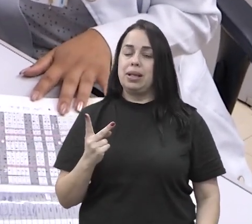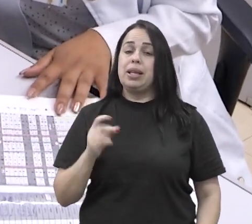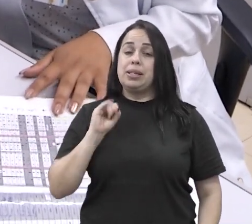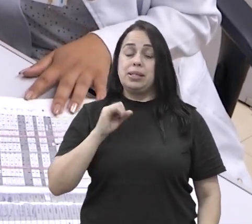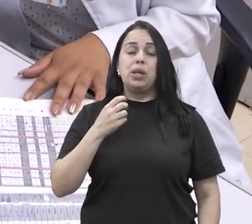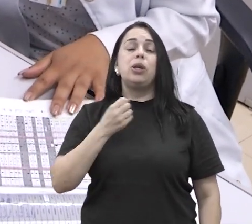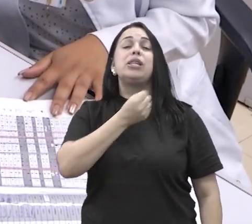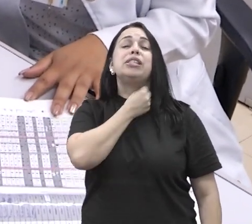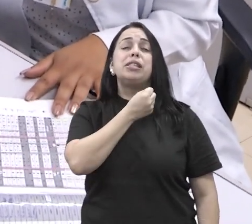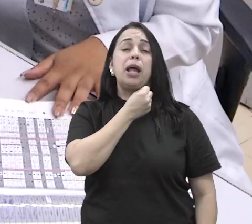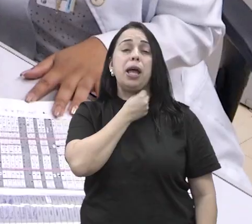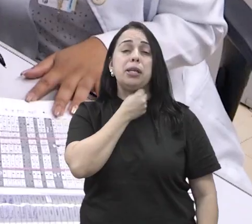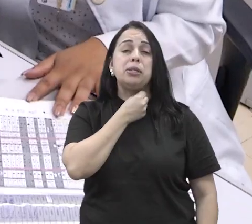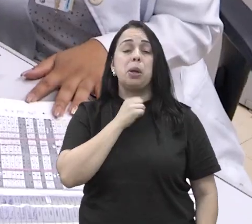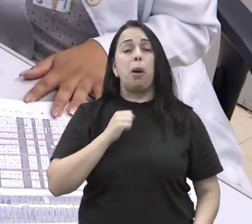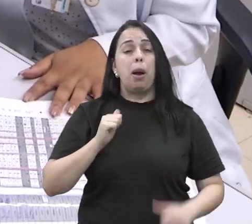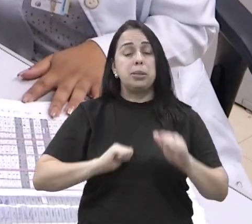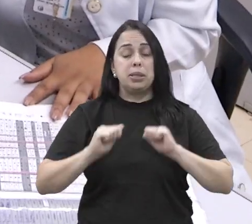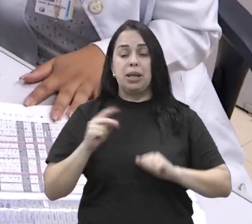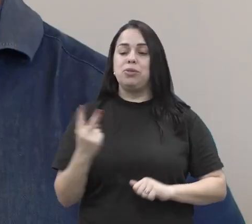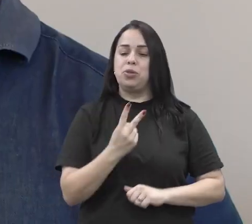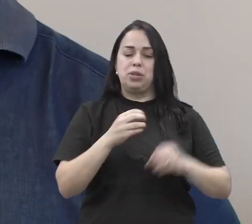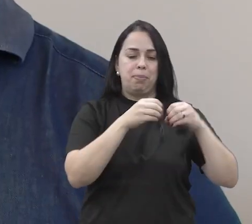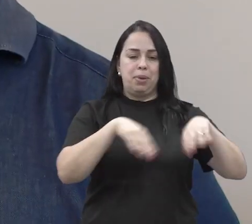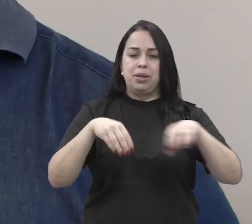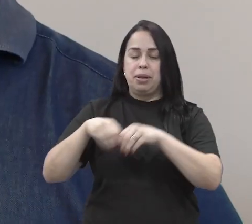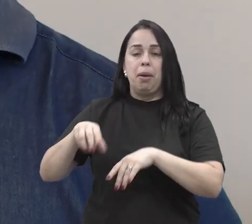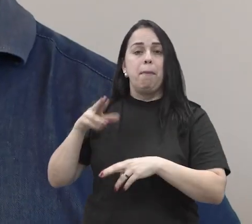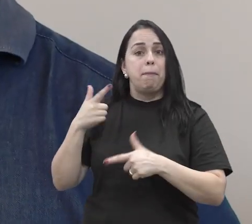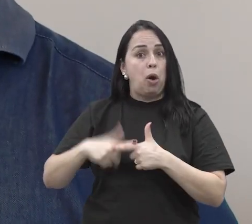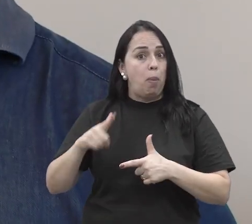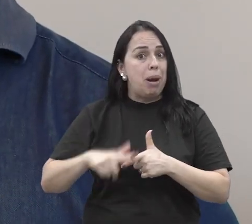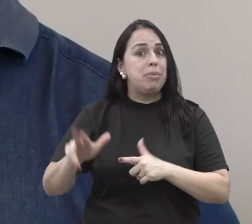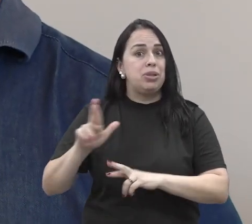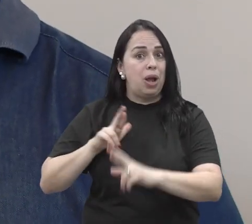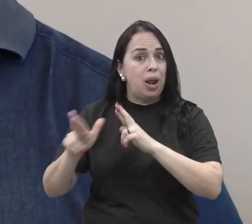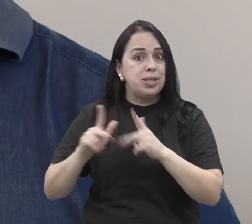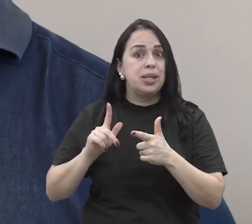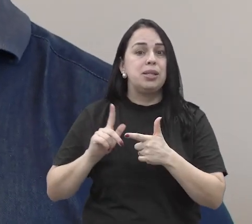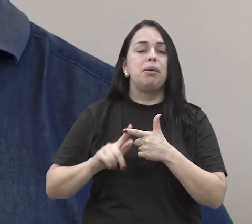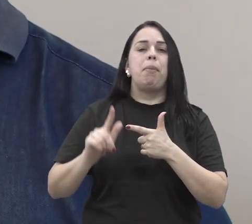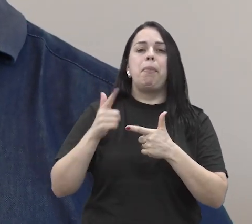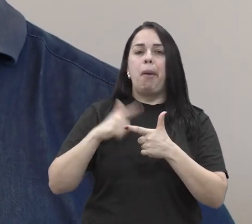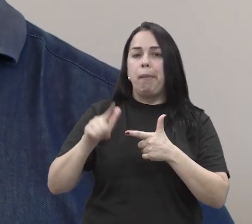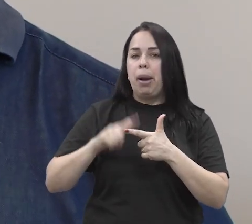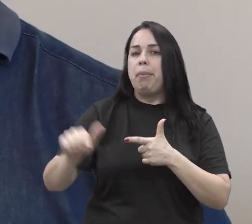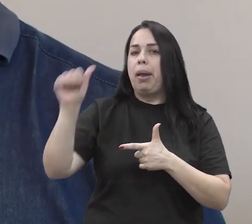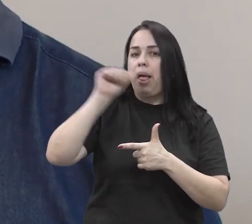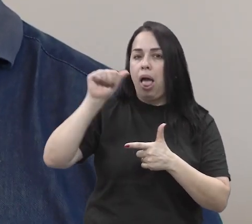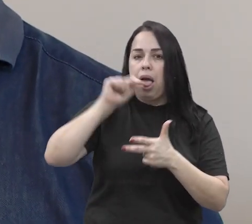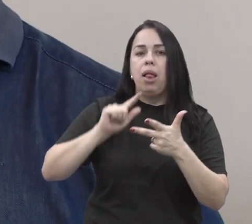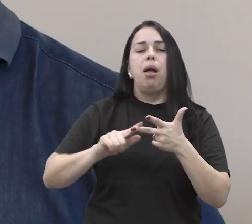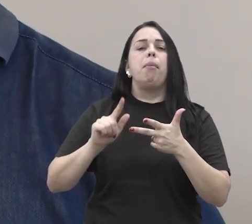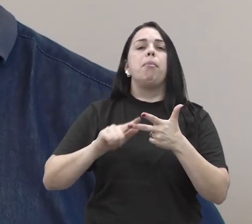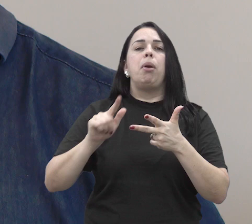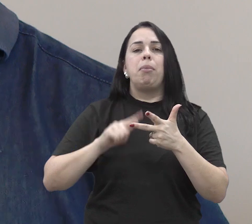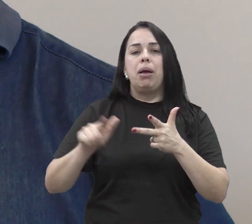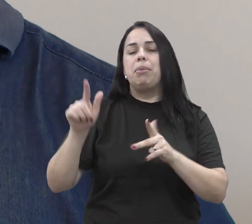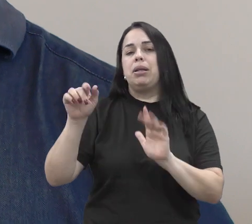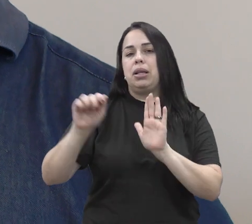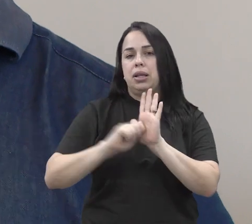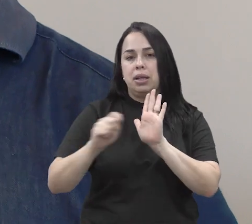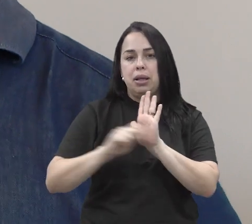é afetada por conta dos transtornos mentais. Desde problemas de relacionamento, problemas no trabalho, problemas com alcoolismo, uso de